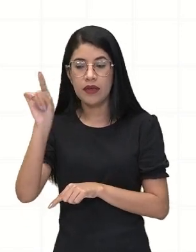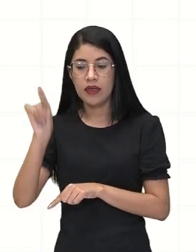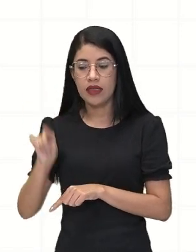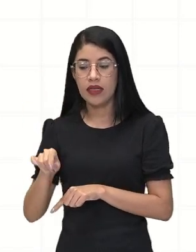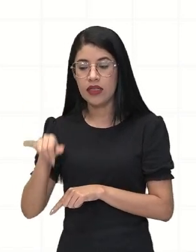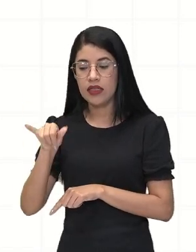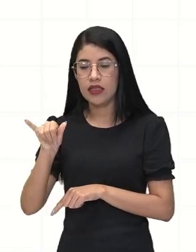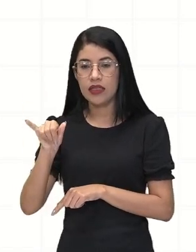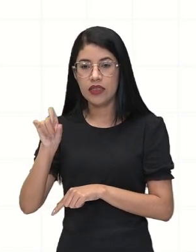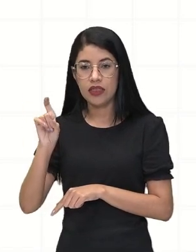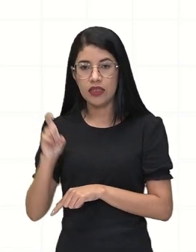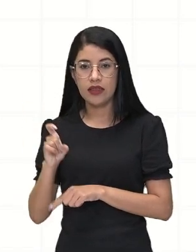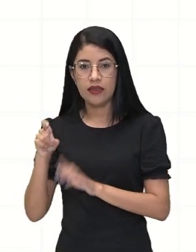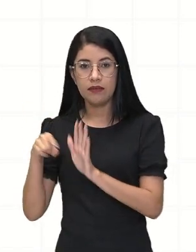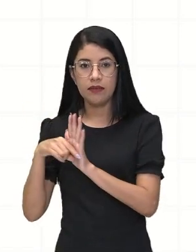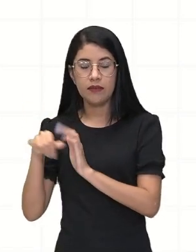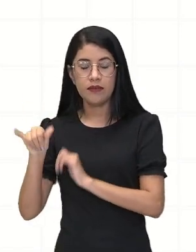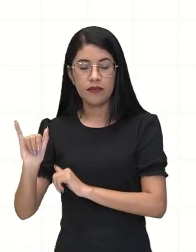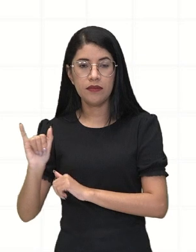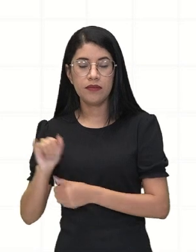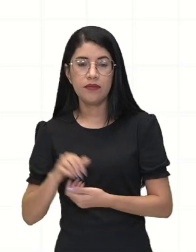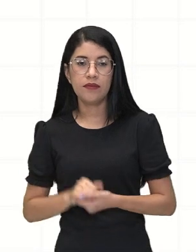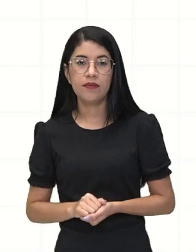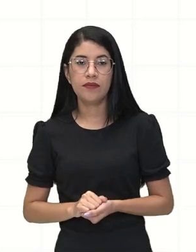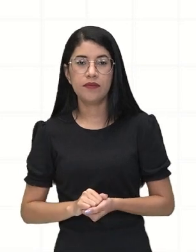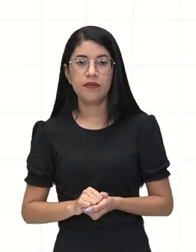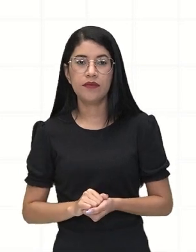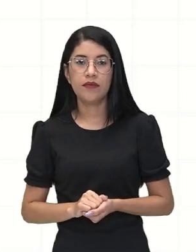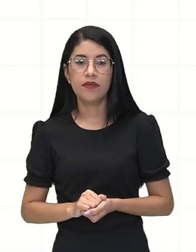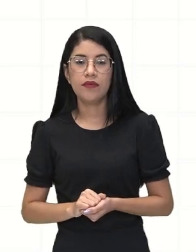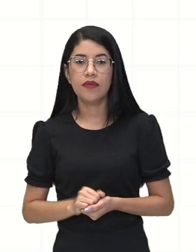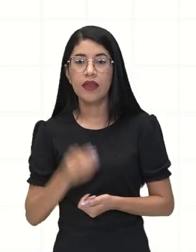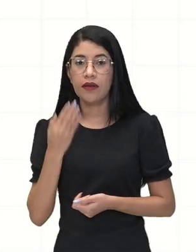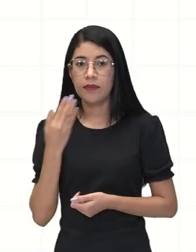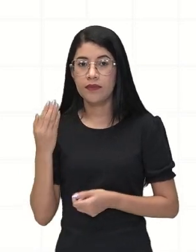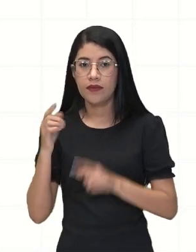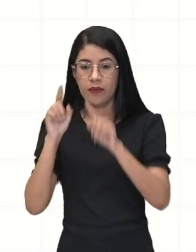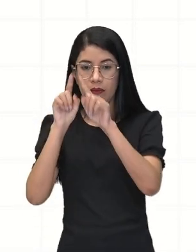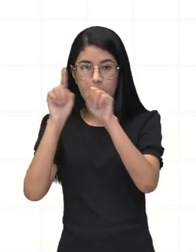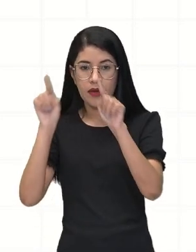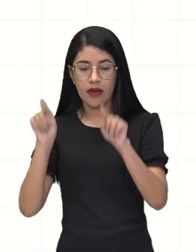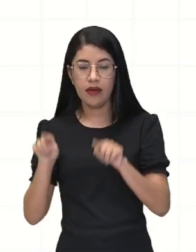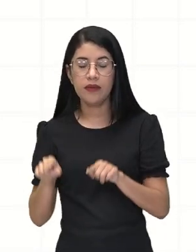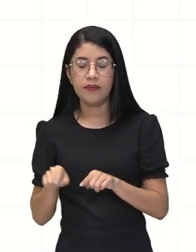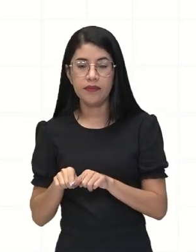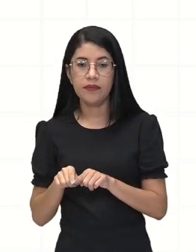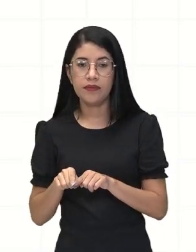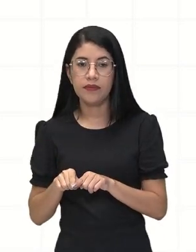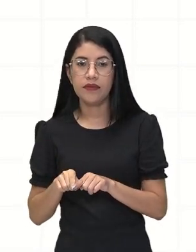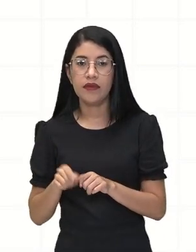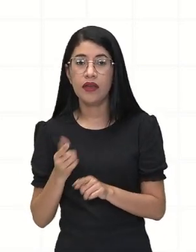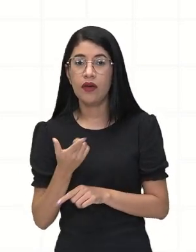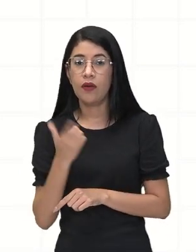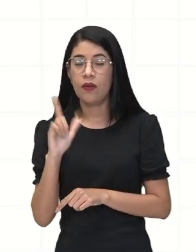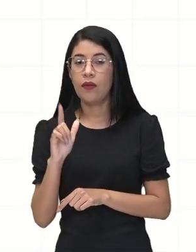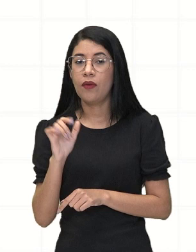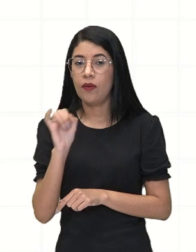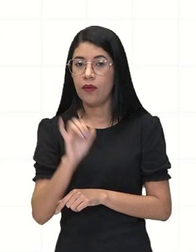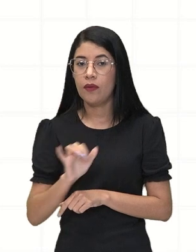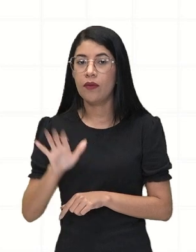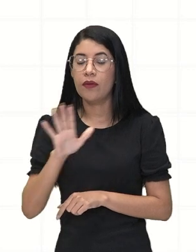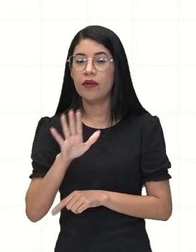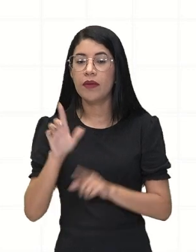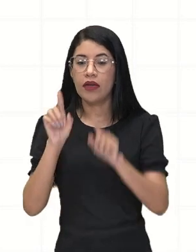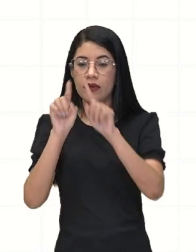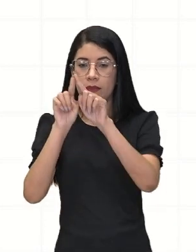menos y. Então, ó, essa aqui vai ser a nossa figura. Vai ser essa nossa nova figura lá. Que